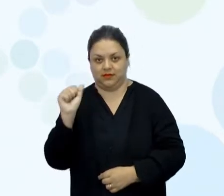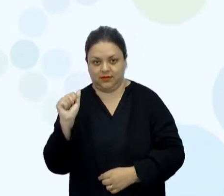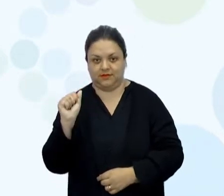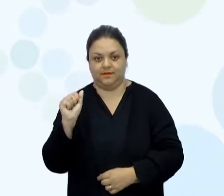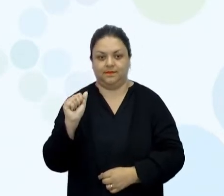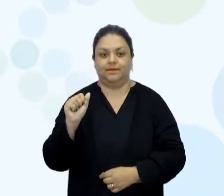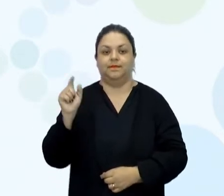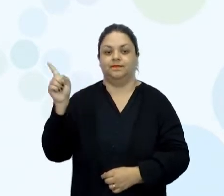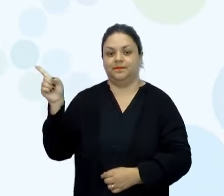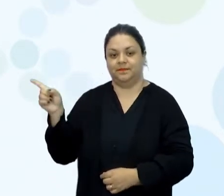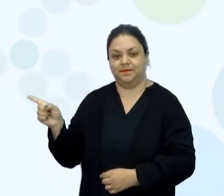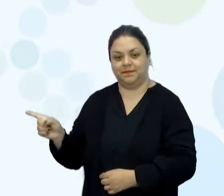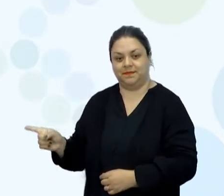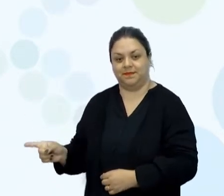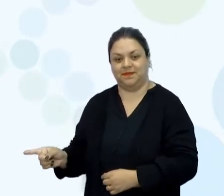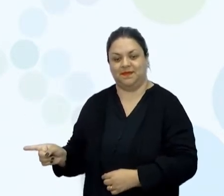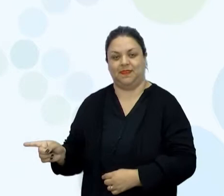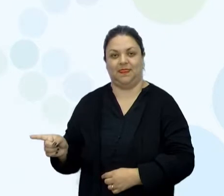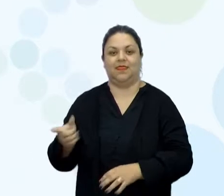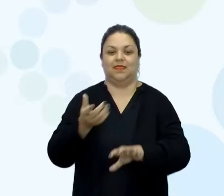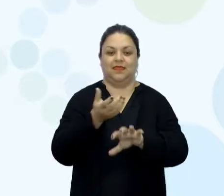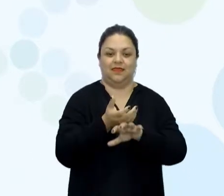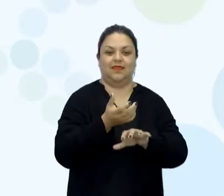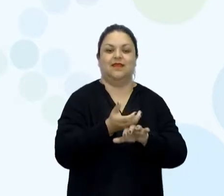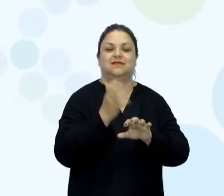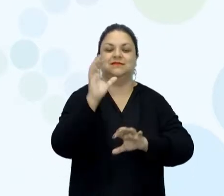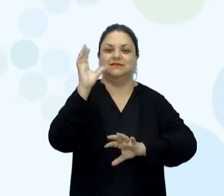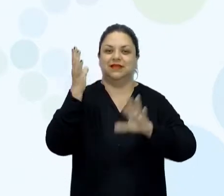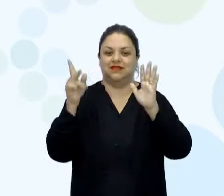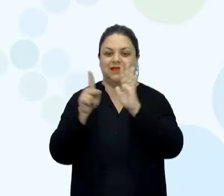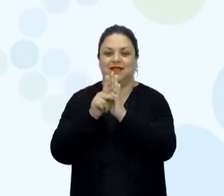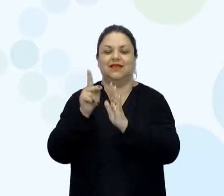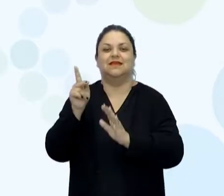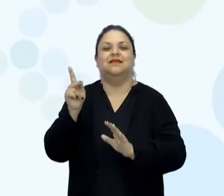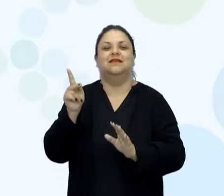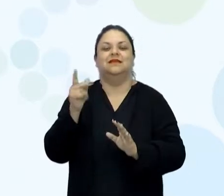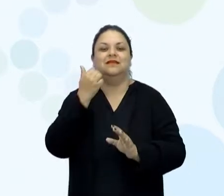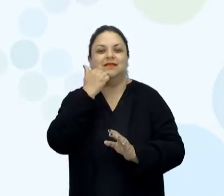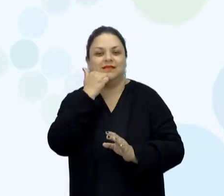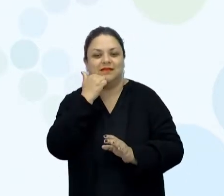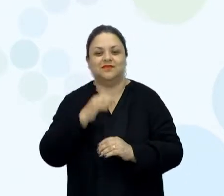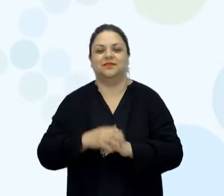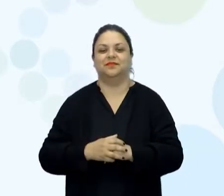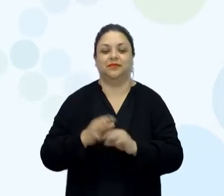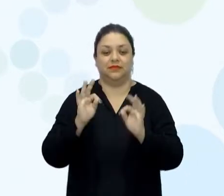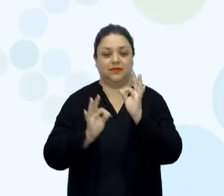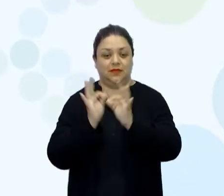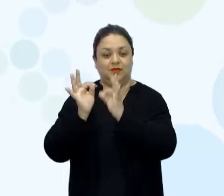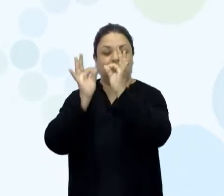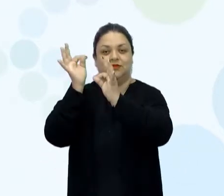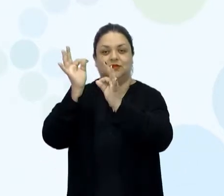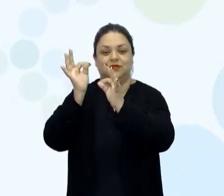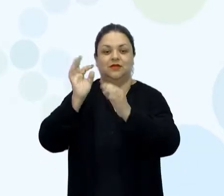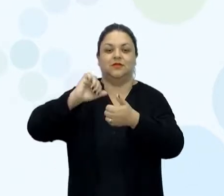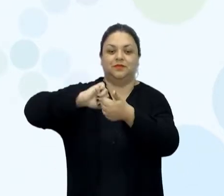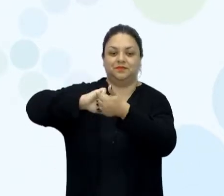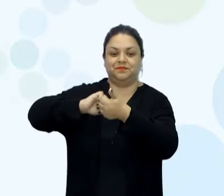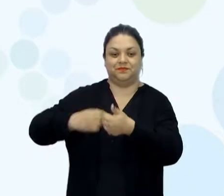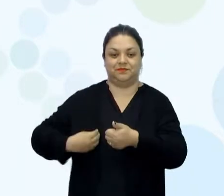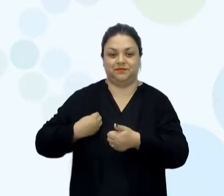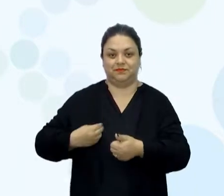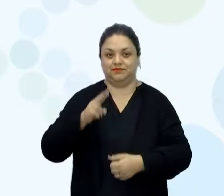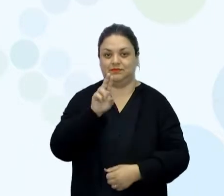englobar a área de Ciências da Natureza e Linguagens, a nossa unidade curricular 2 é a Tecnologia e Qualidade de Vida, e o